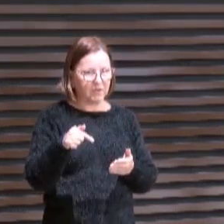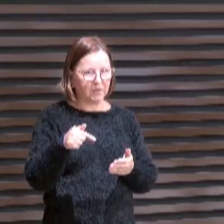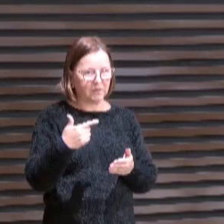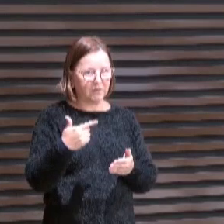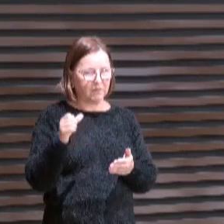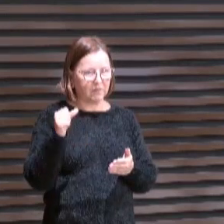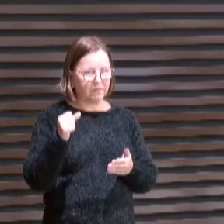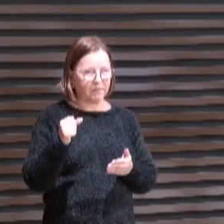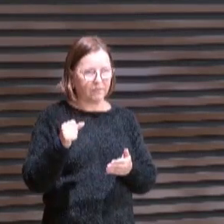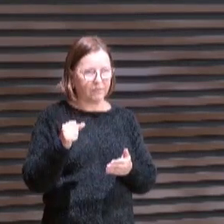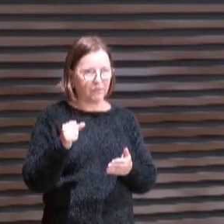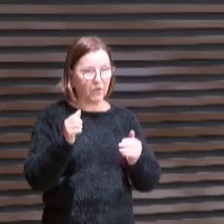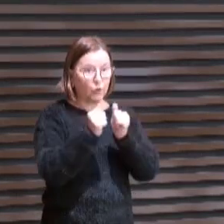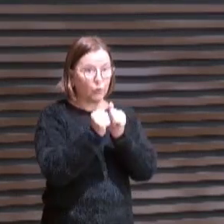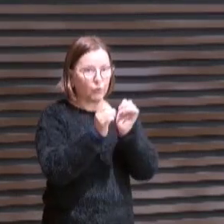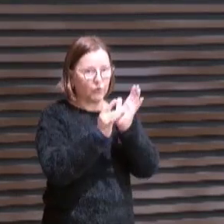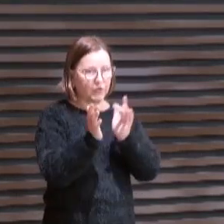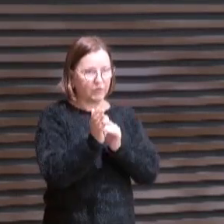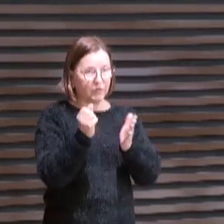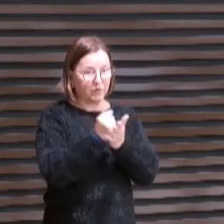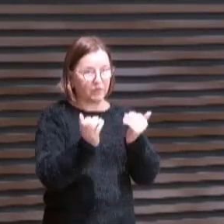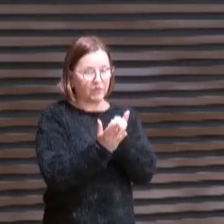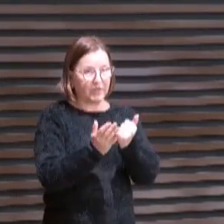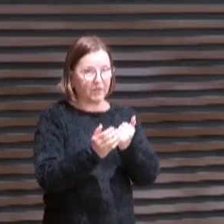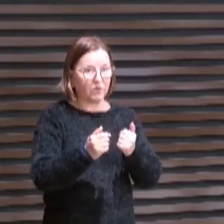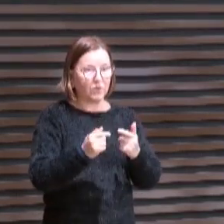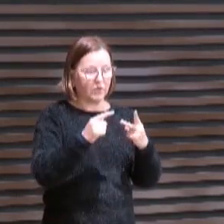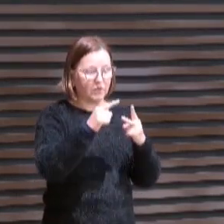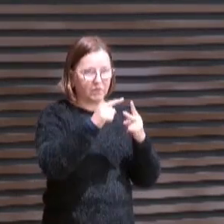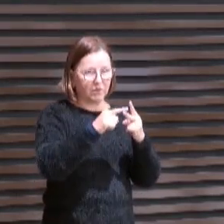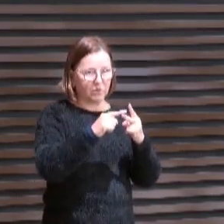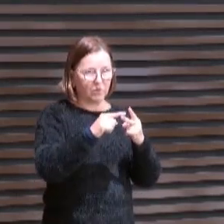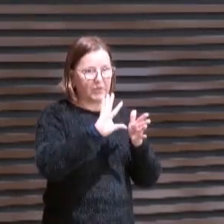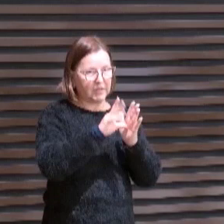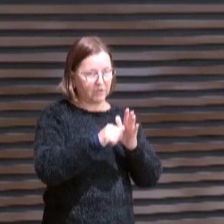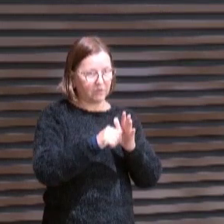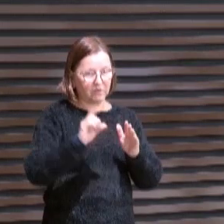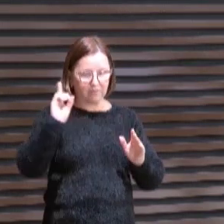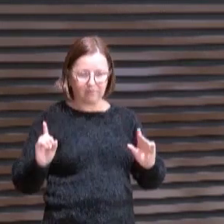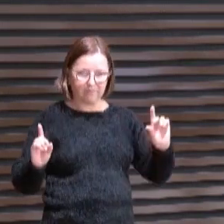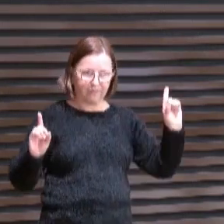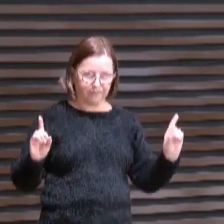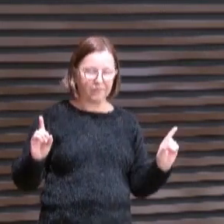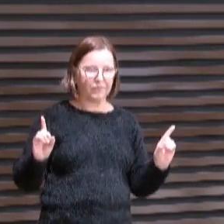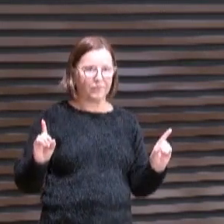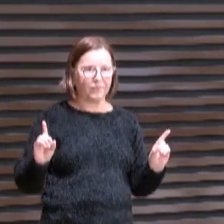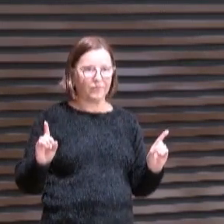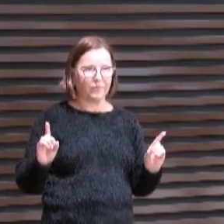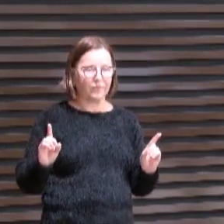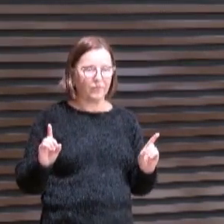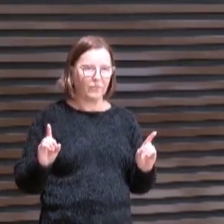Com ele crucificaram 2 ladrões, um à sua direita e outro à sua esquerda. E